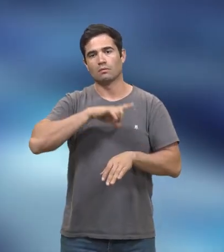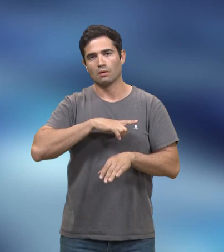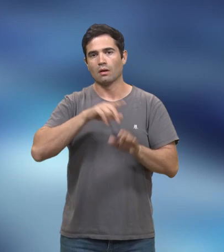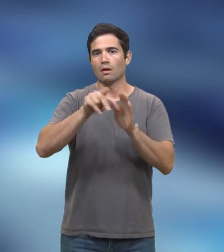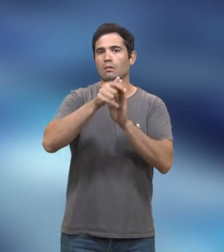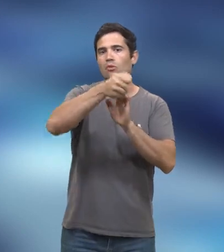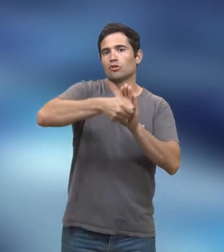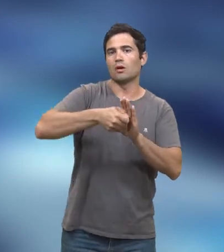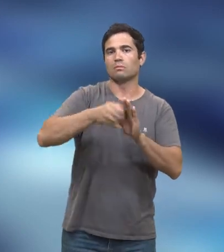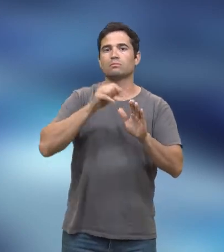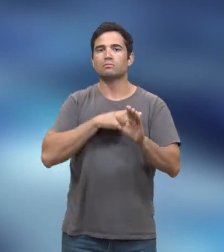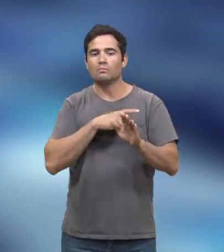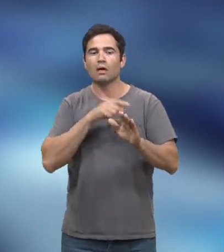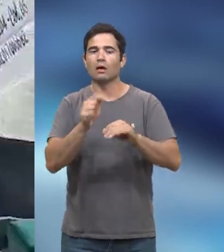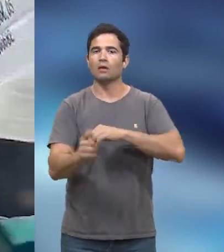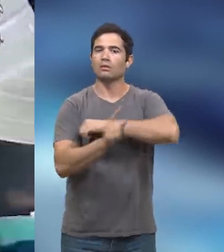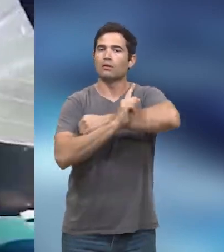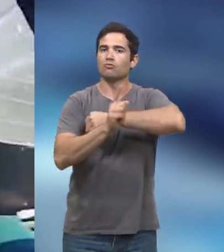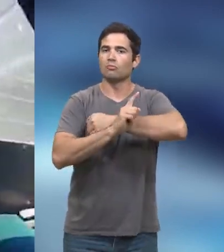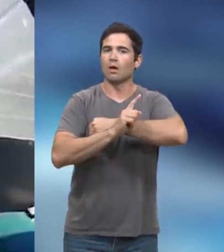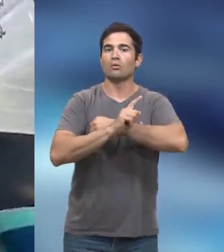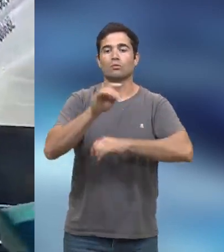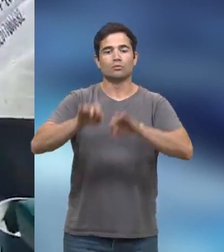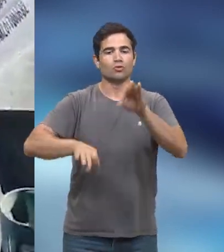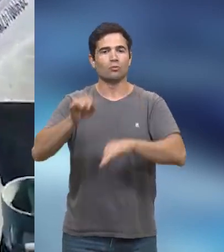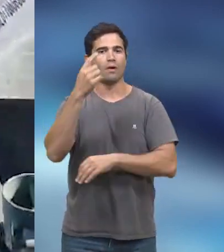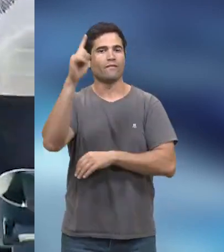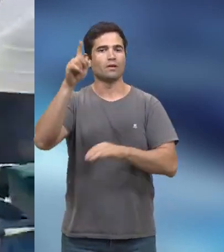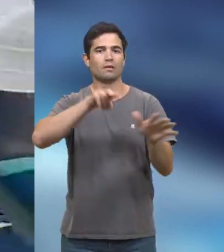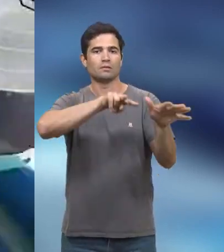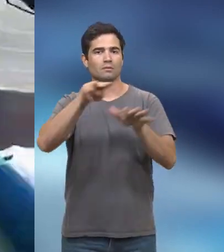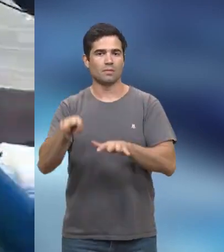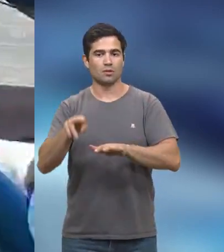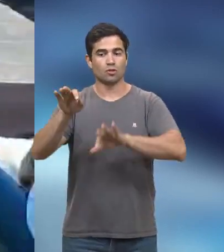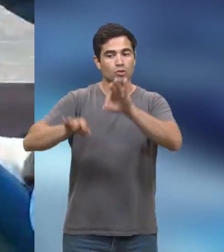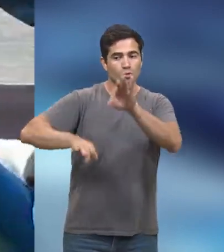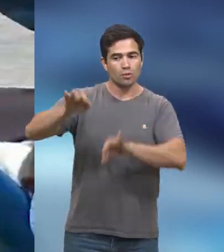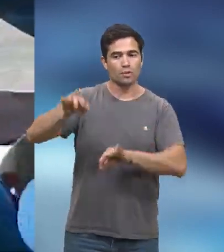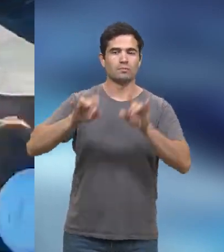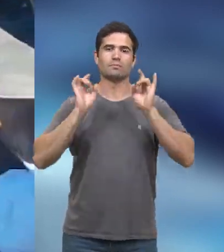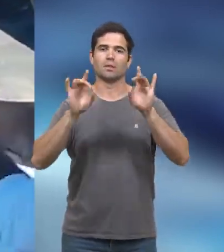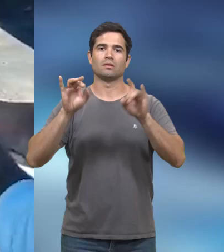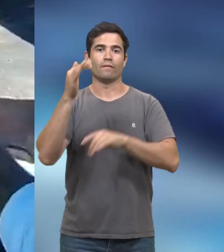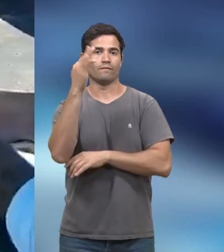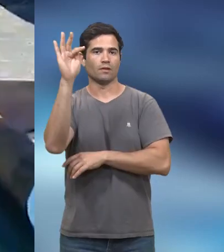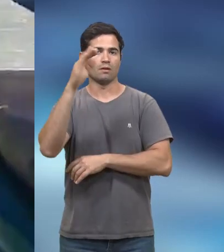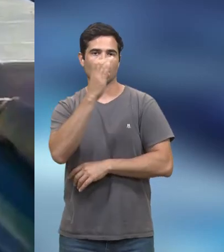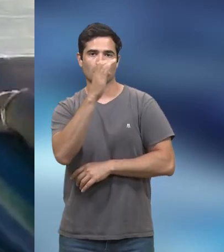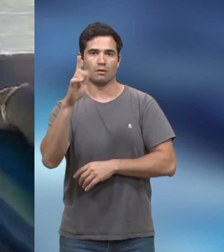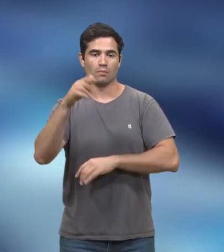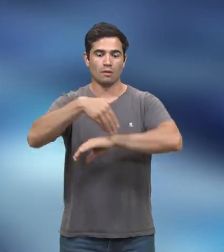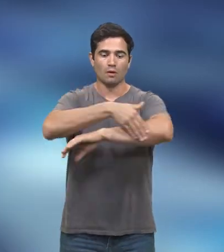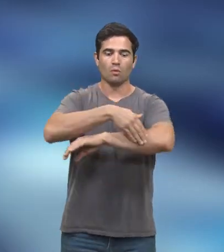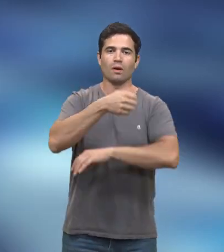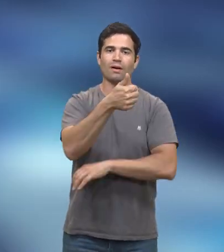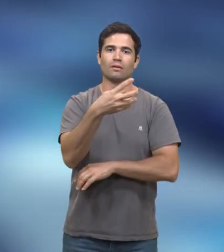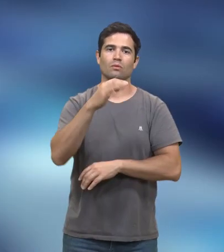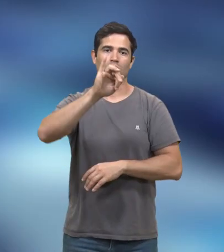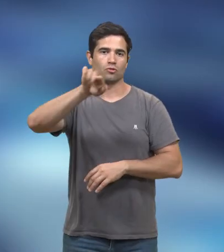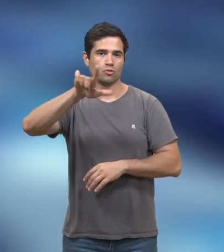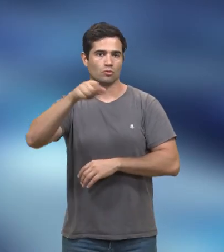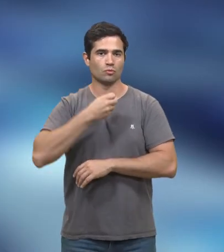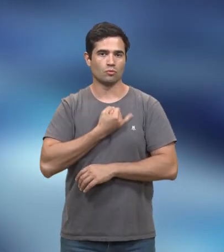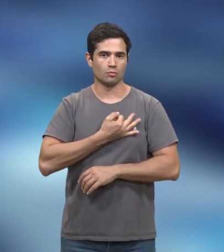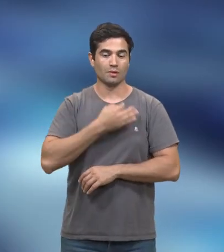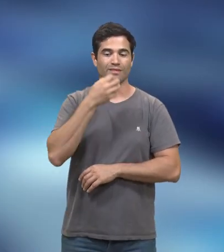existe também um projeto que oferece assistência jurídica uma vez na semana no Juizado Especial Federal em Campo Grande, na rua